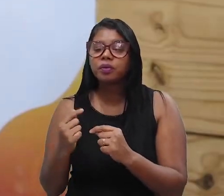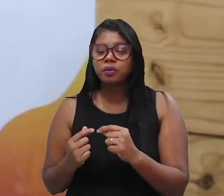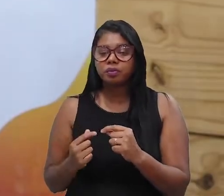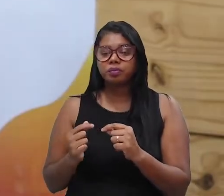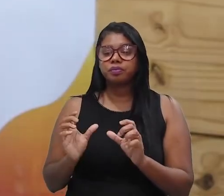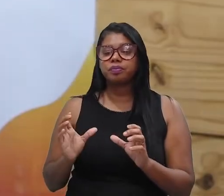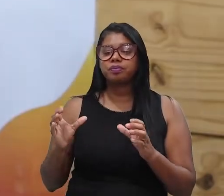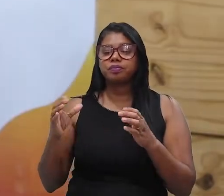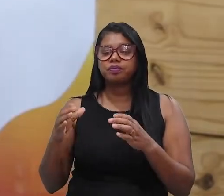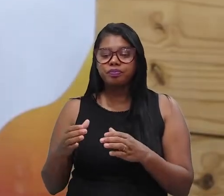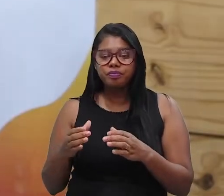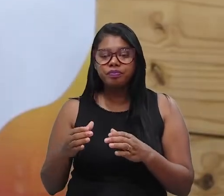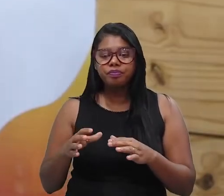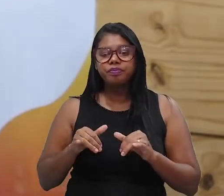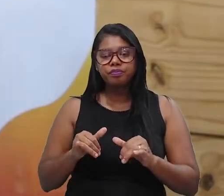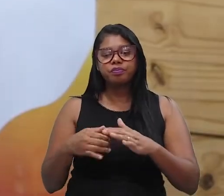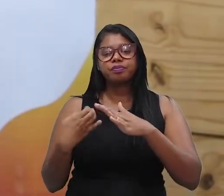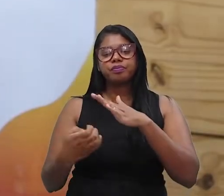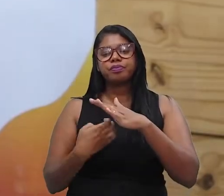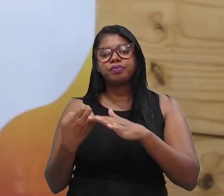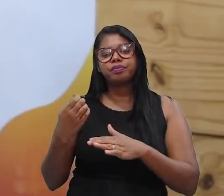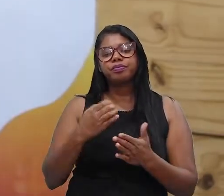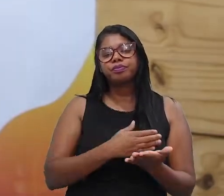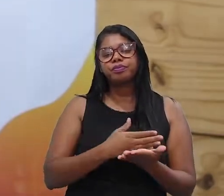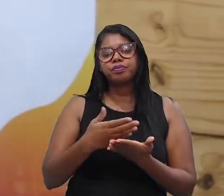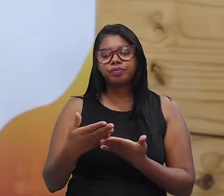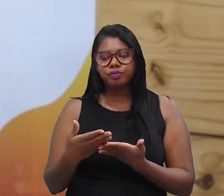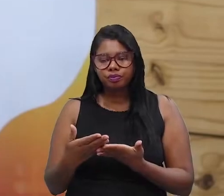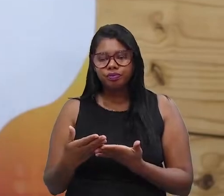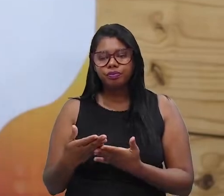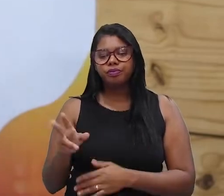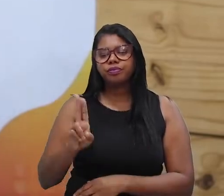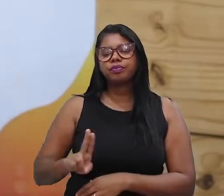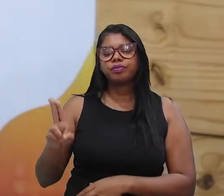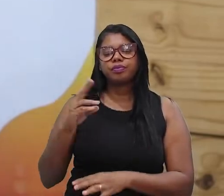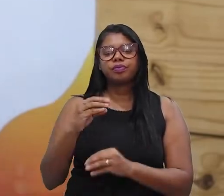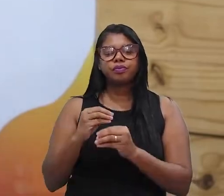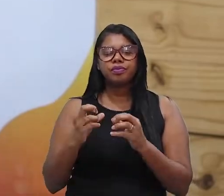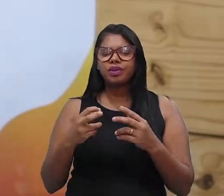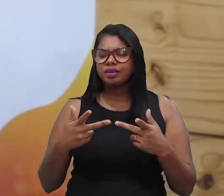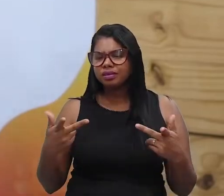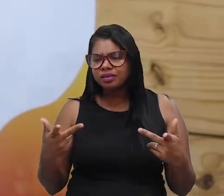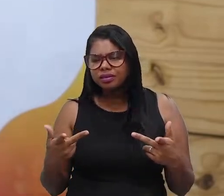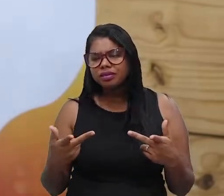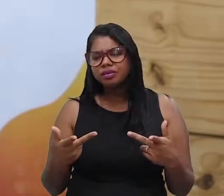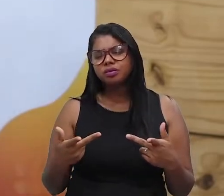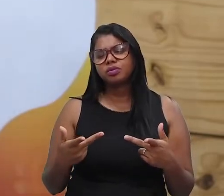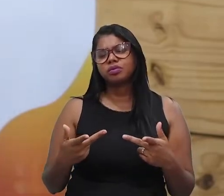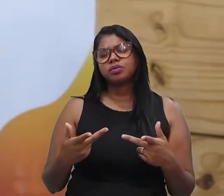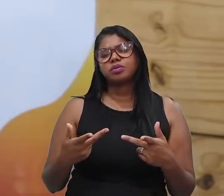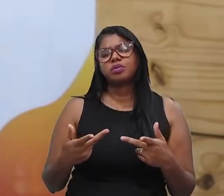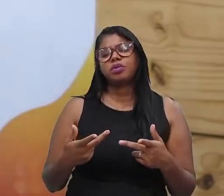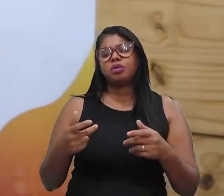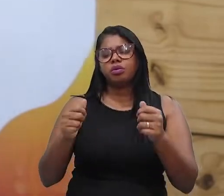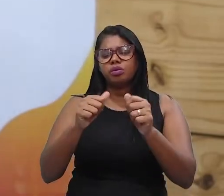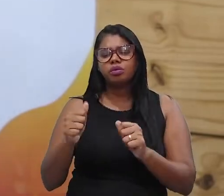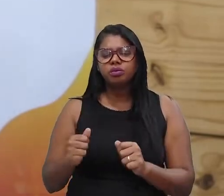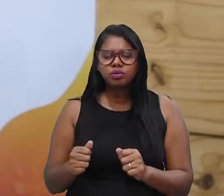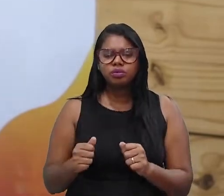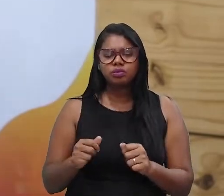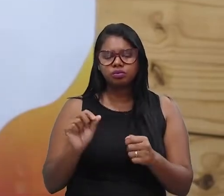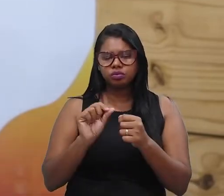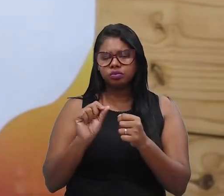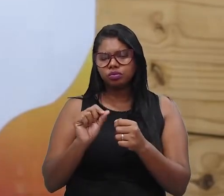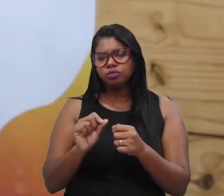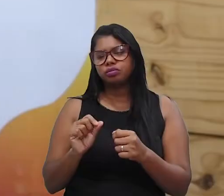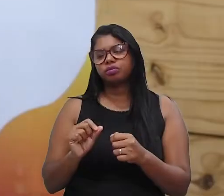ela é aquela que trabalha do princípio da reutilização, ou seja, algumas coisas de artesanato, mas a gente vê aí muitas cooperativas